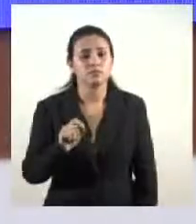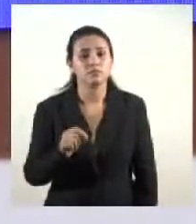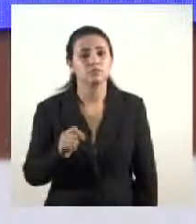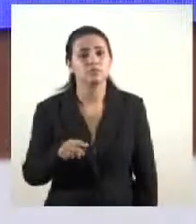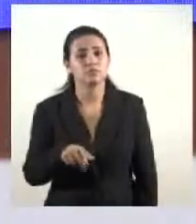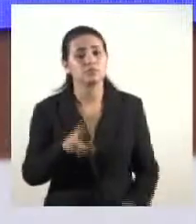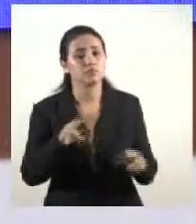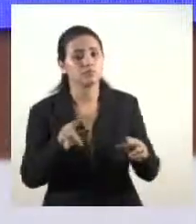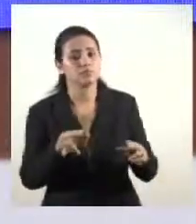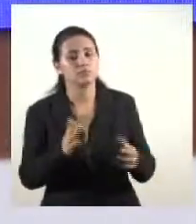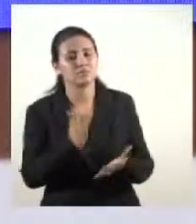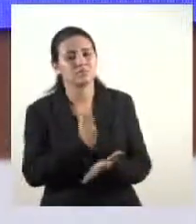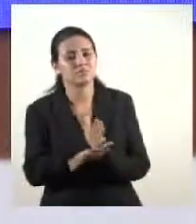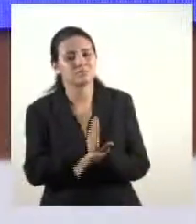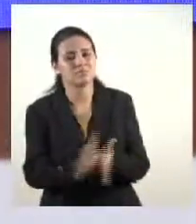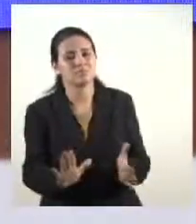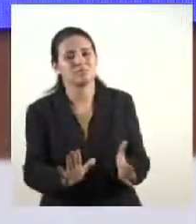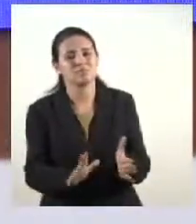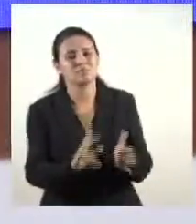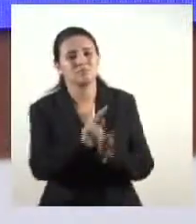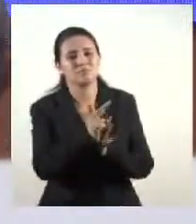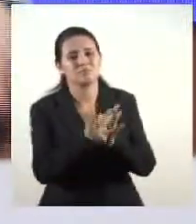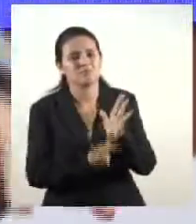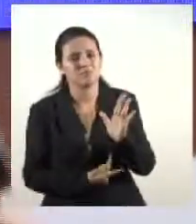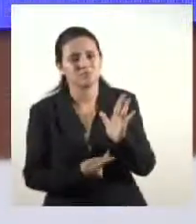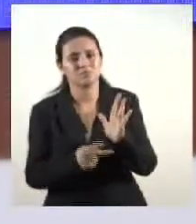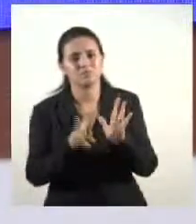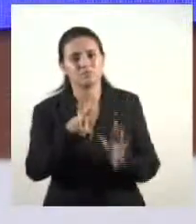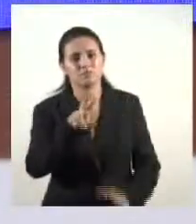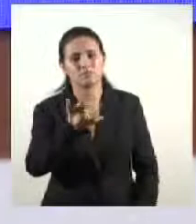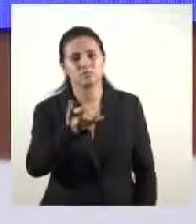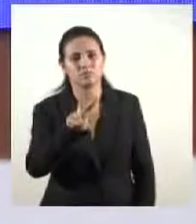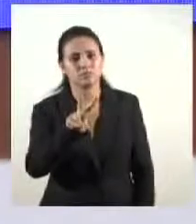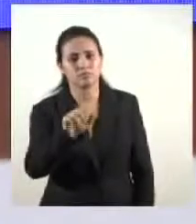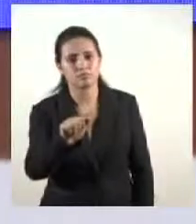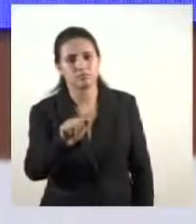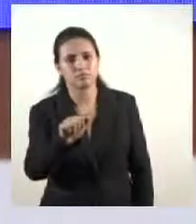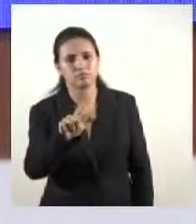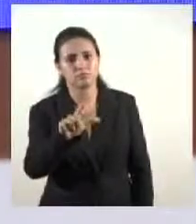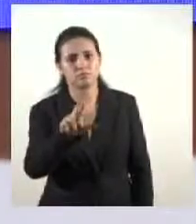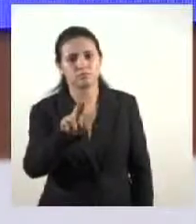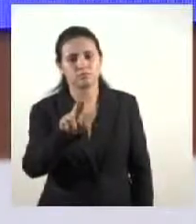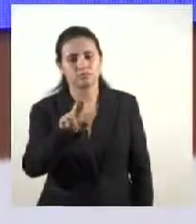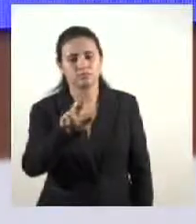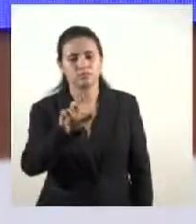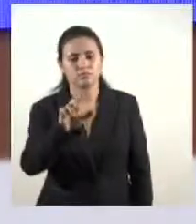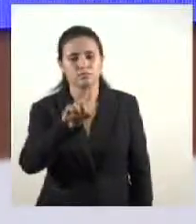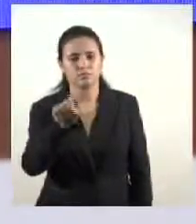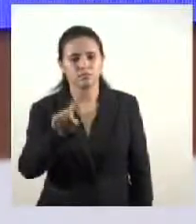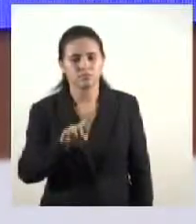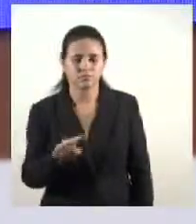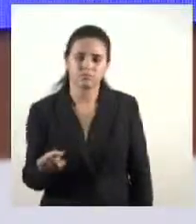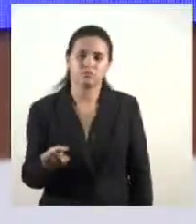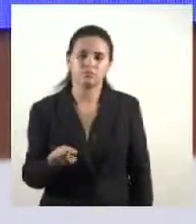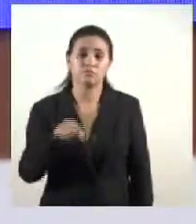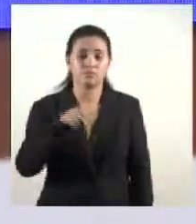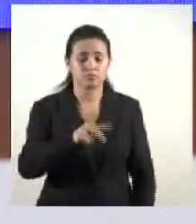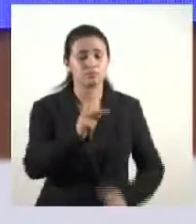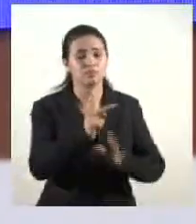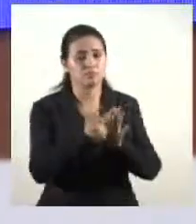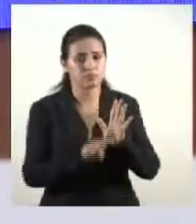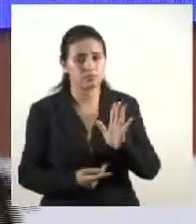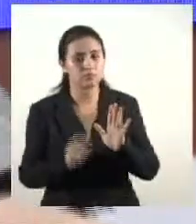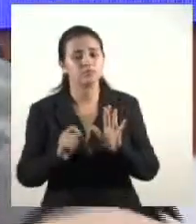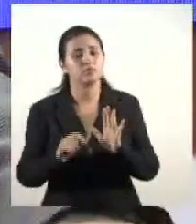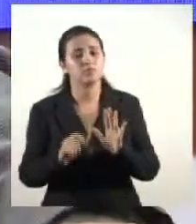o projeto Viva Luz, o programa Viva Luz. Programa este, presidente Humberto, que o